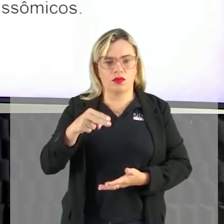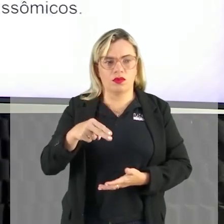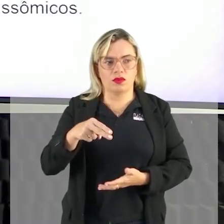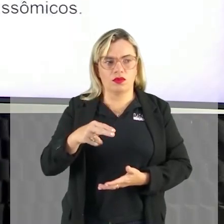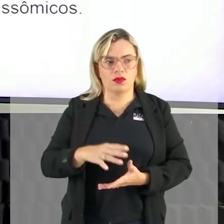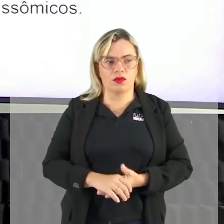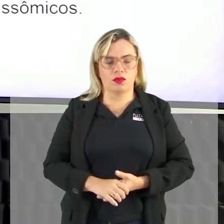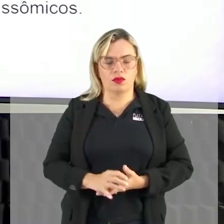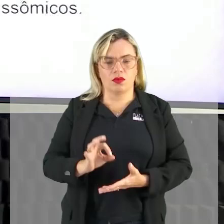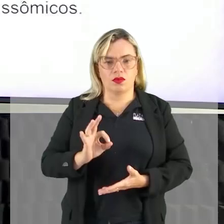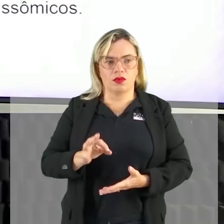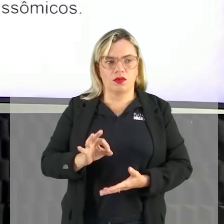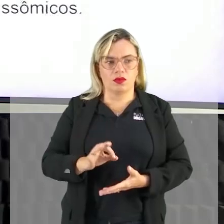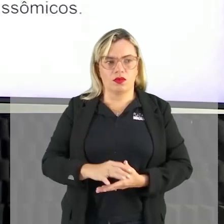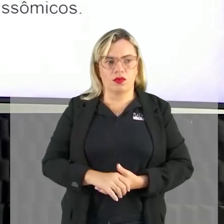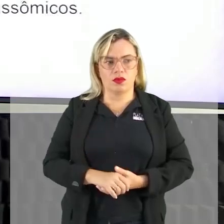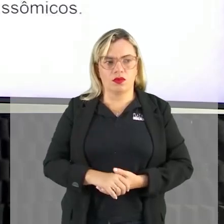3N.